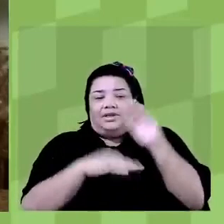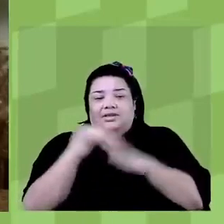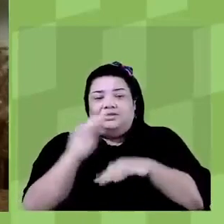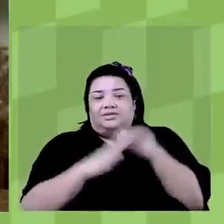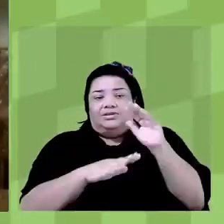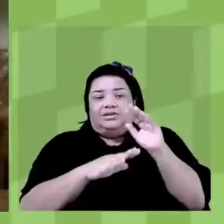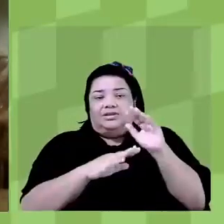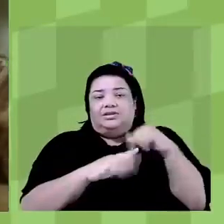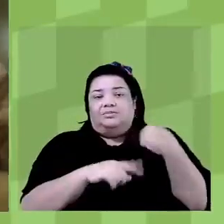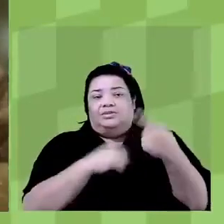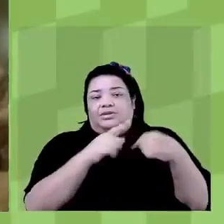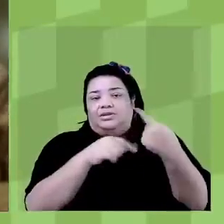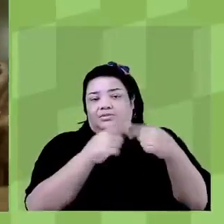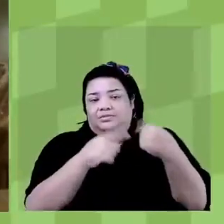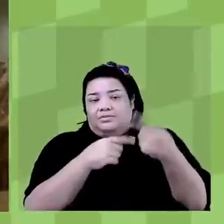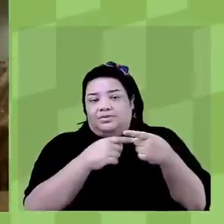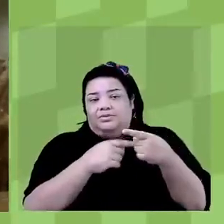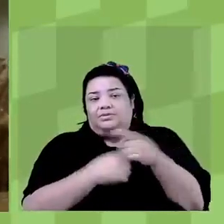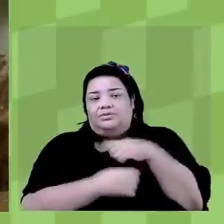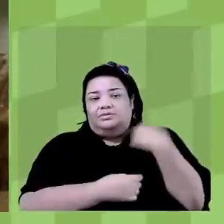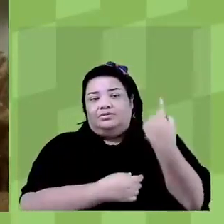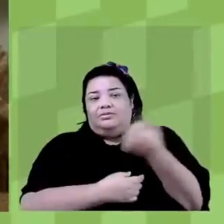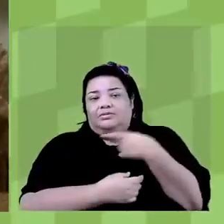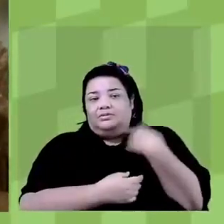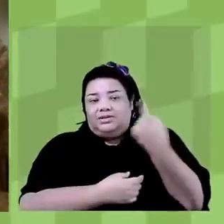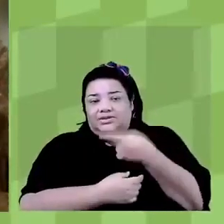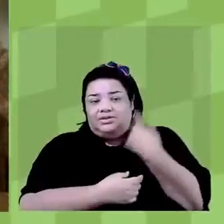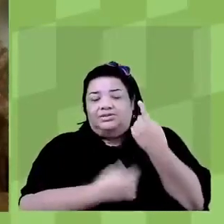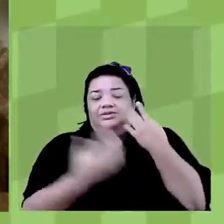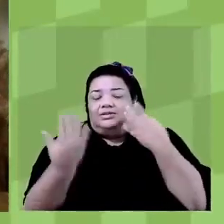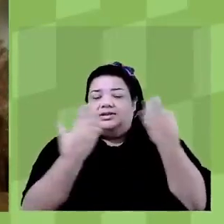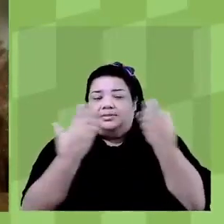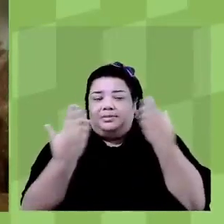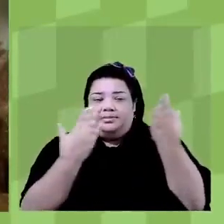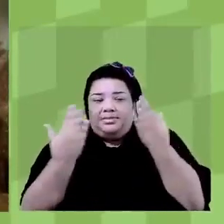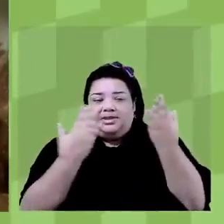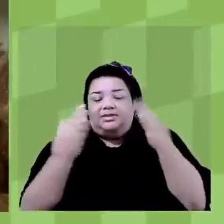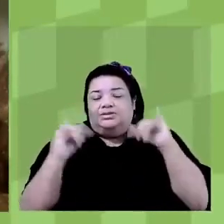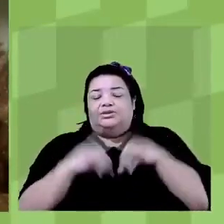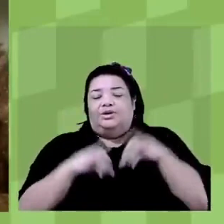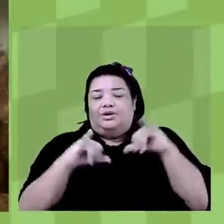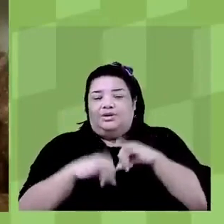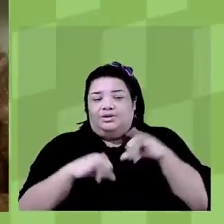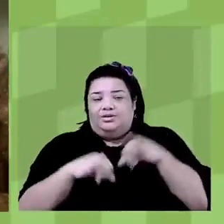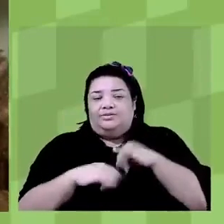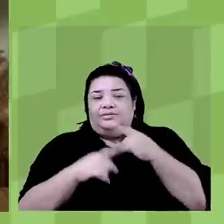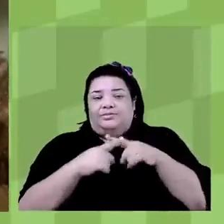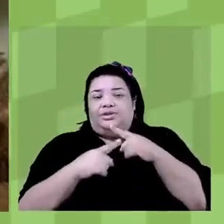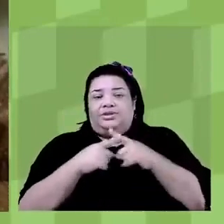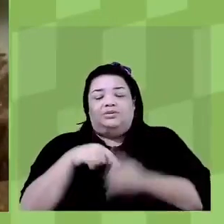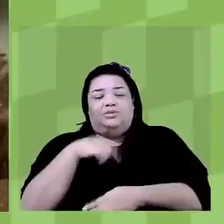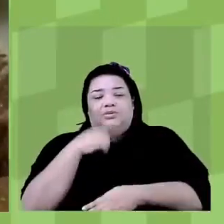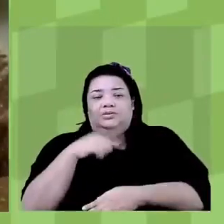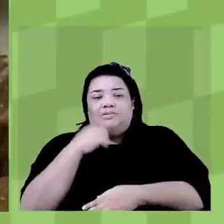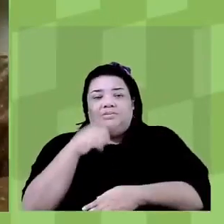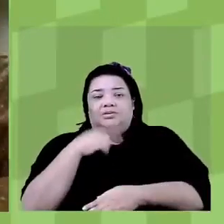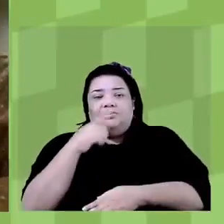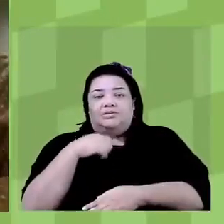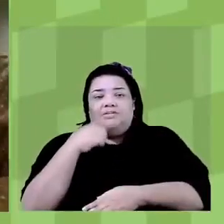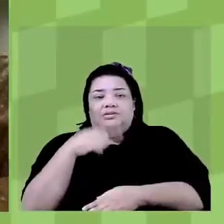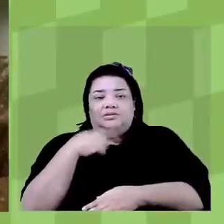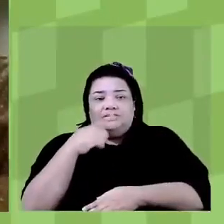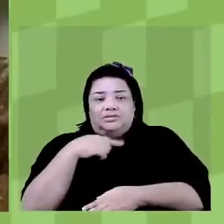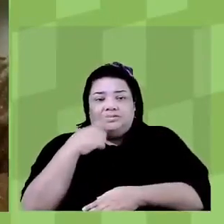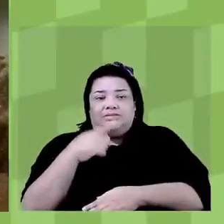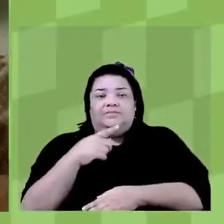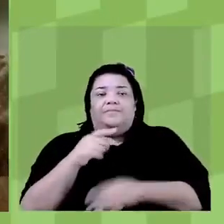a gente vai acabar na terapia, né? Sofrendo por não ter conseguido aplicar aquilo que a gente mesmo sabe que